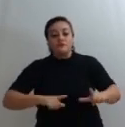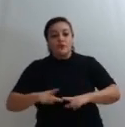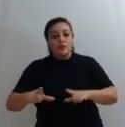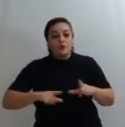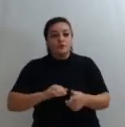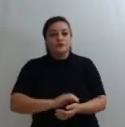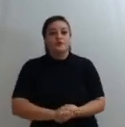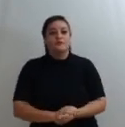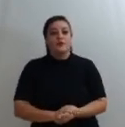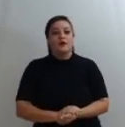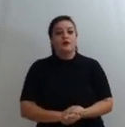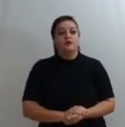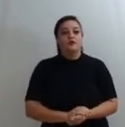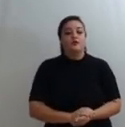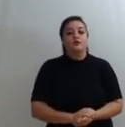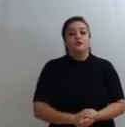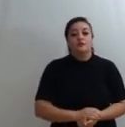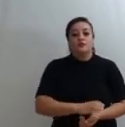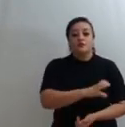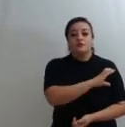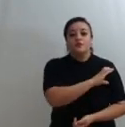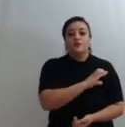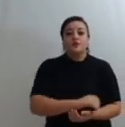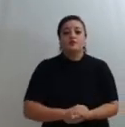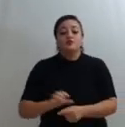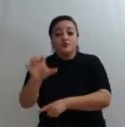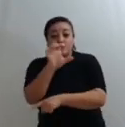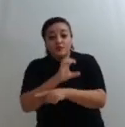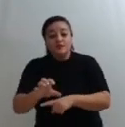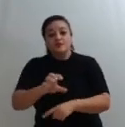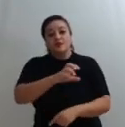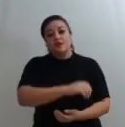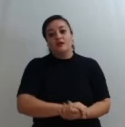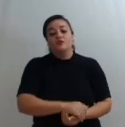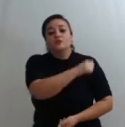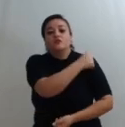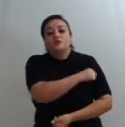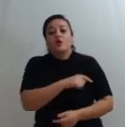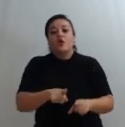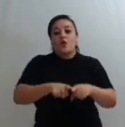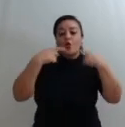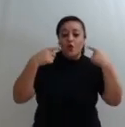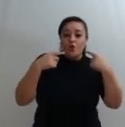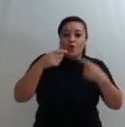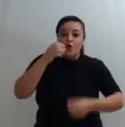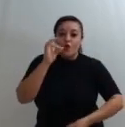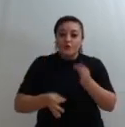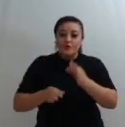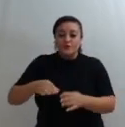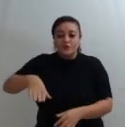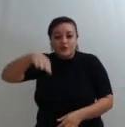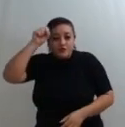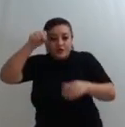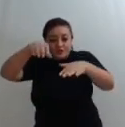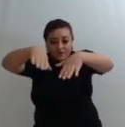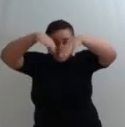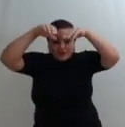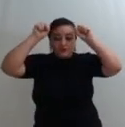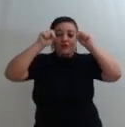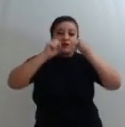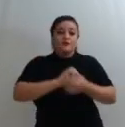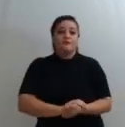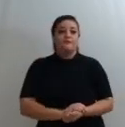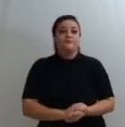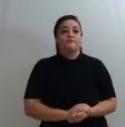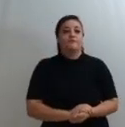atual Corregedor-Geral de Justiça do Estado do Rio de Janeiro contra juízes do seu tribunal ao arrepio das garantias constitucionais